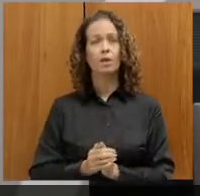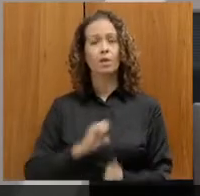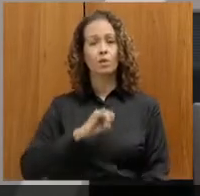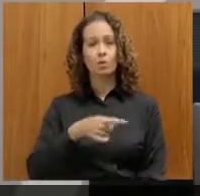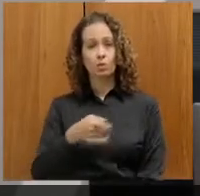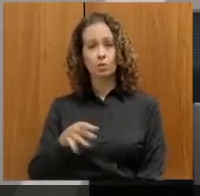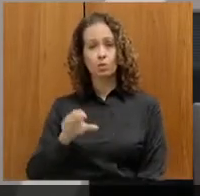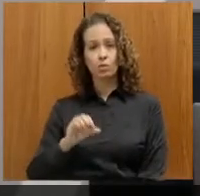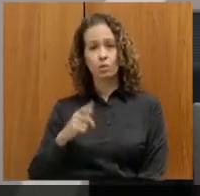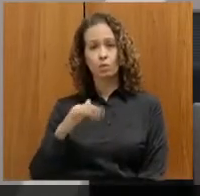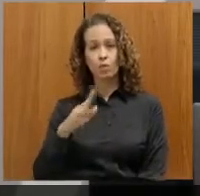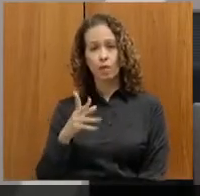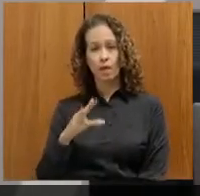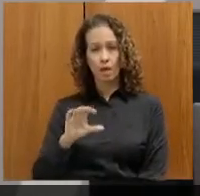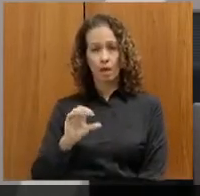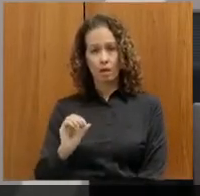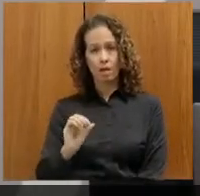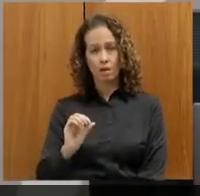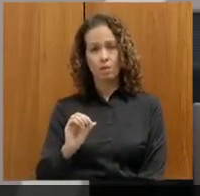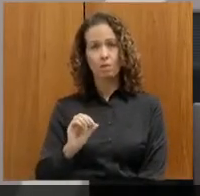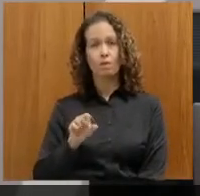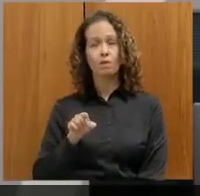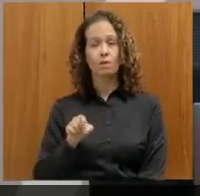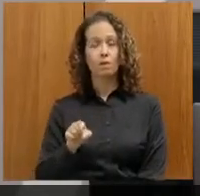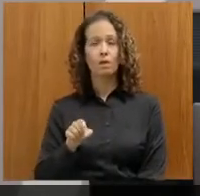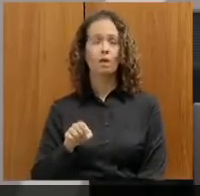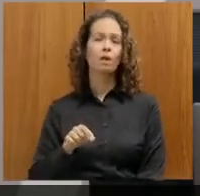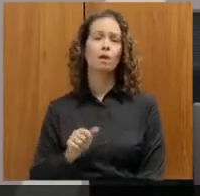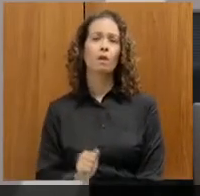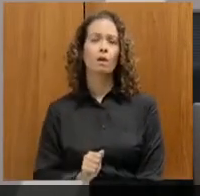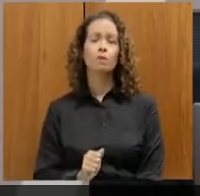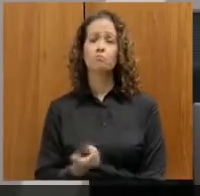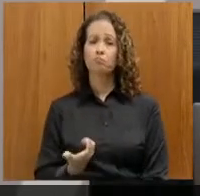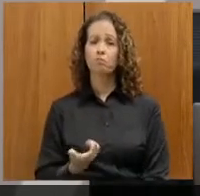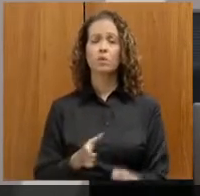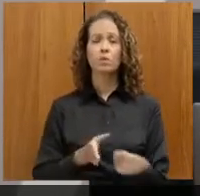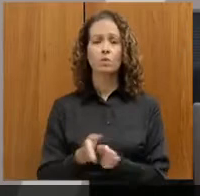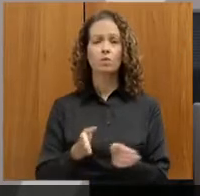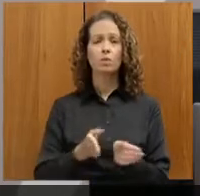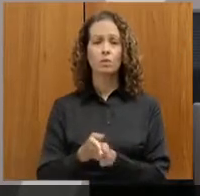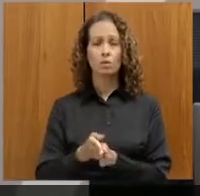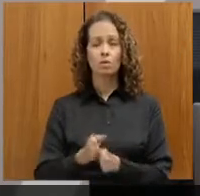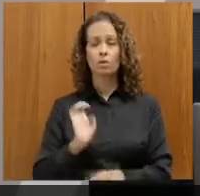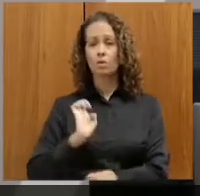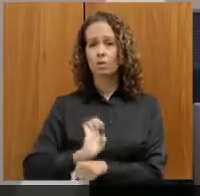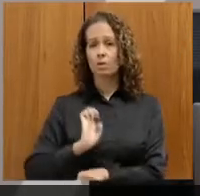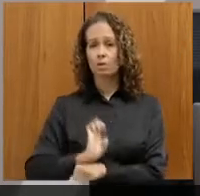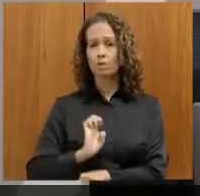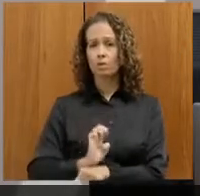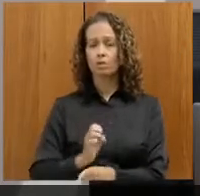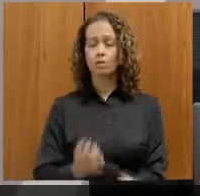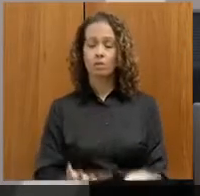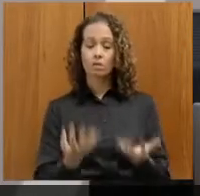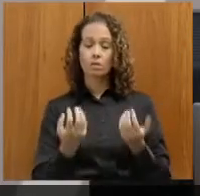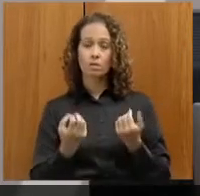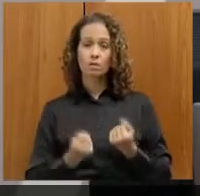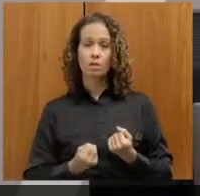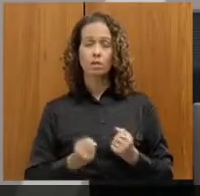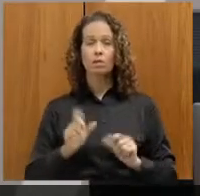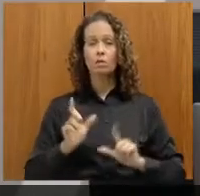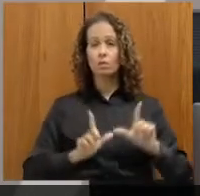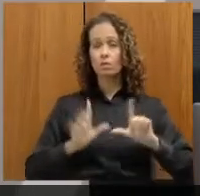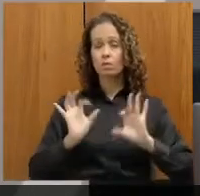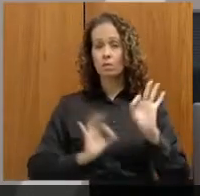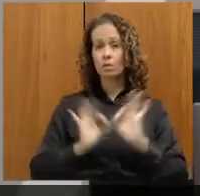através do Observatório de desigualdades sociais recomendou o estado adotar um programa de transferência